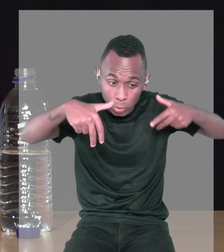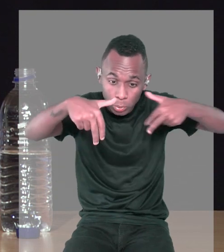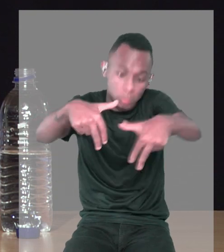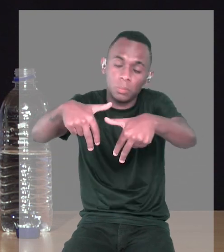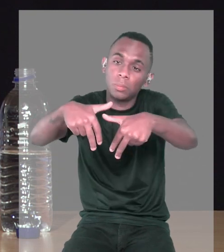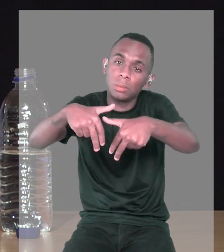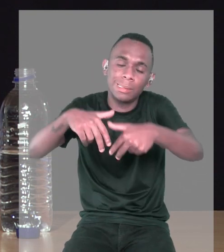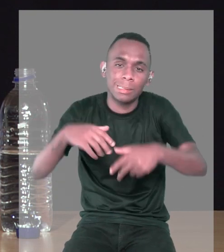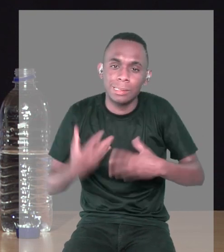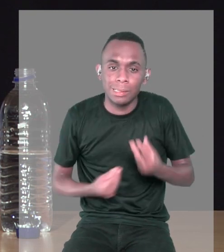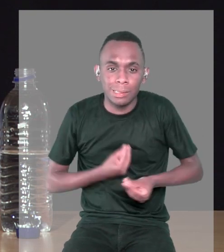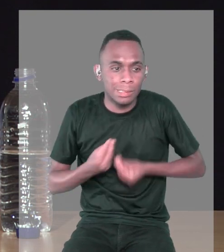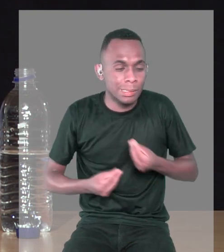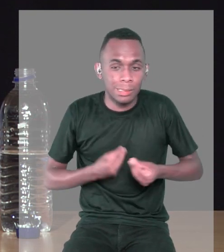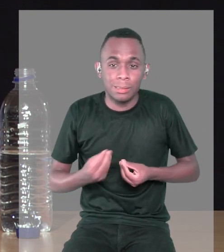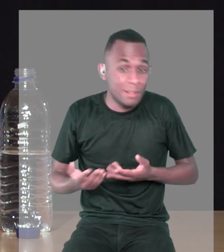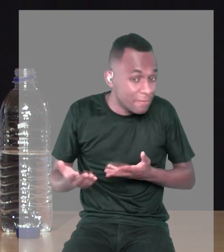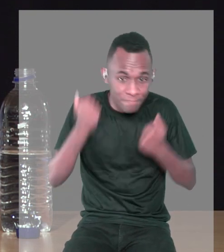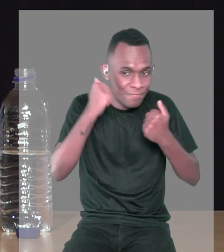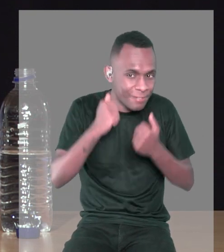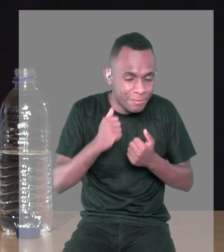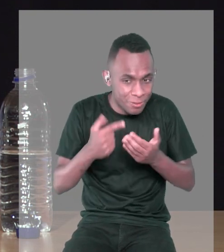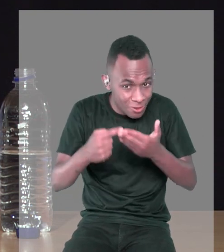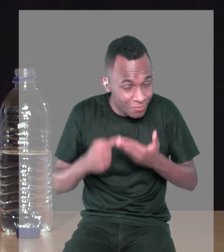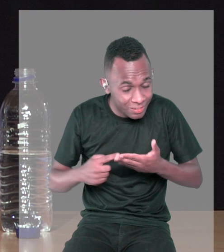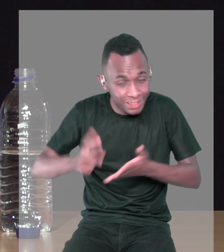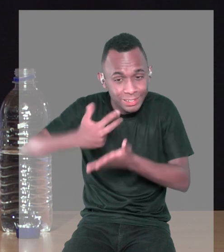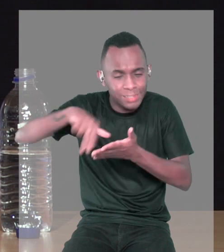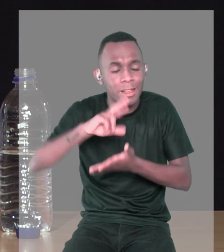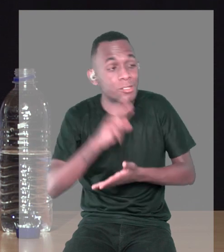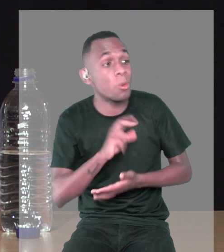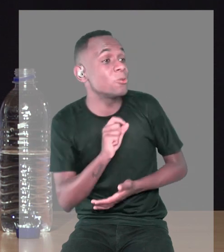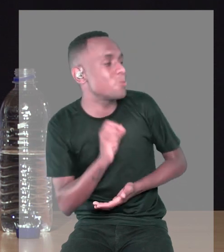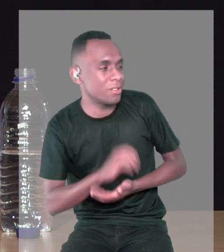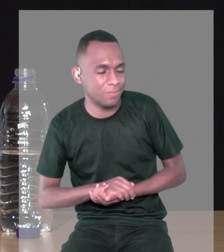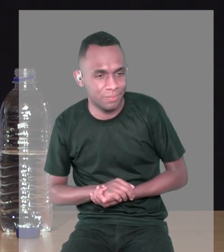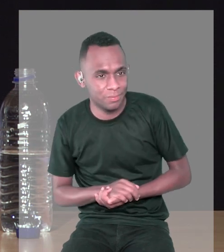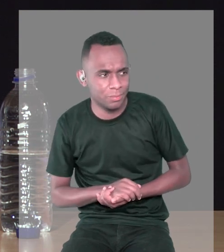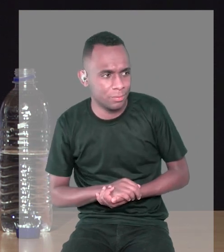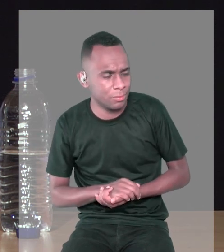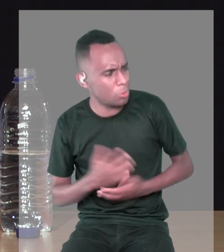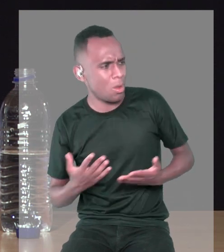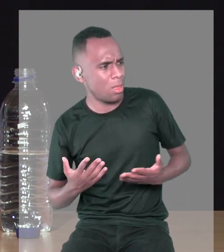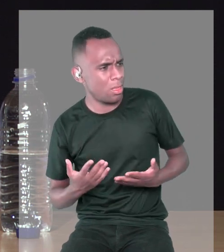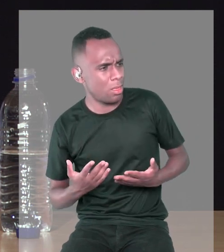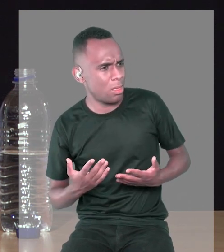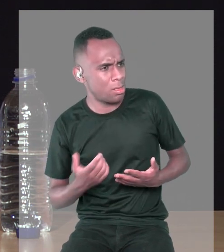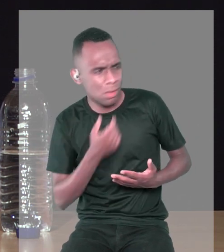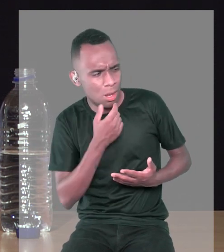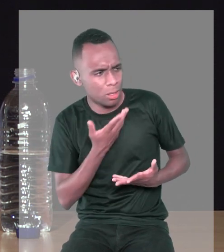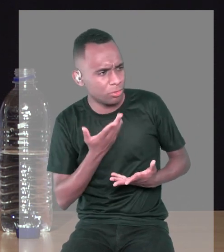para alcançá-la e, sem confiança, convida ela para dançar. Ao que ela responde: